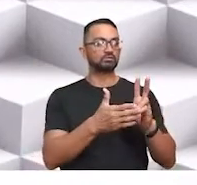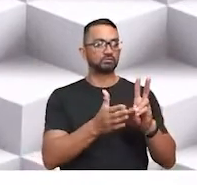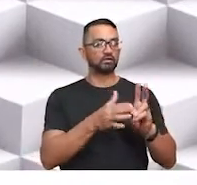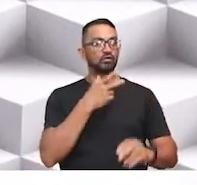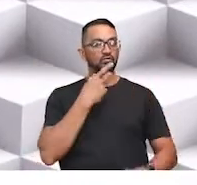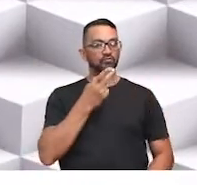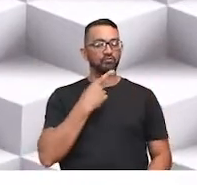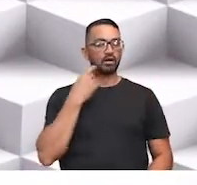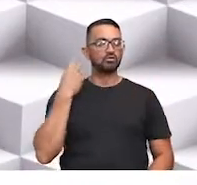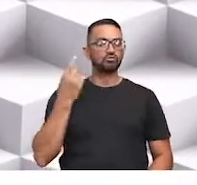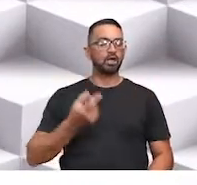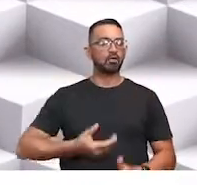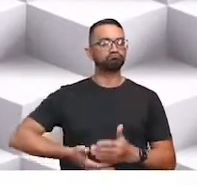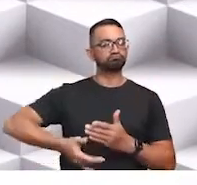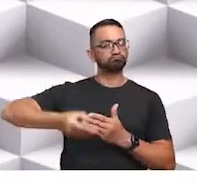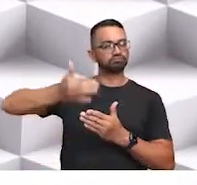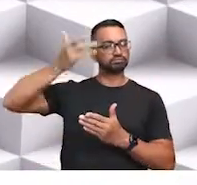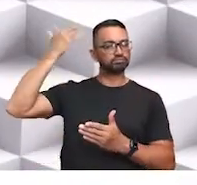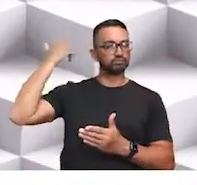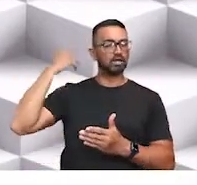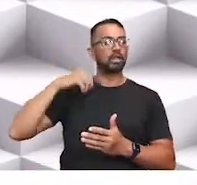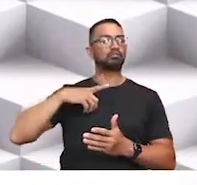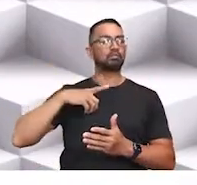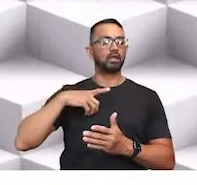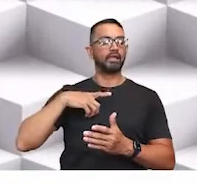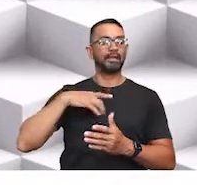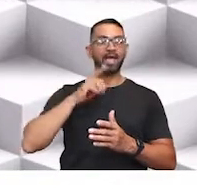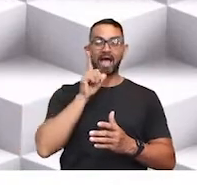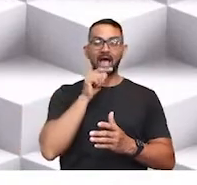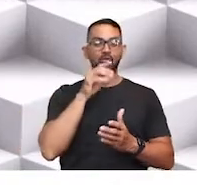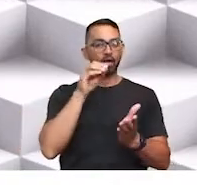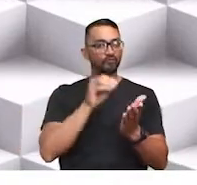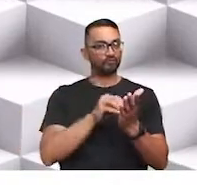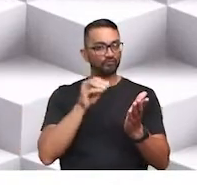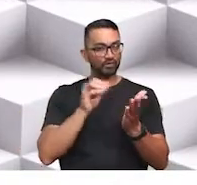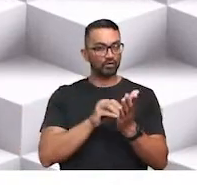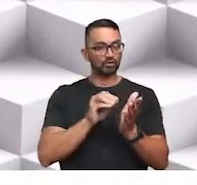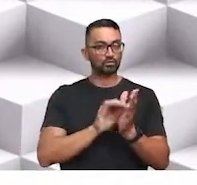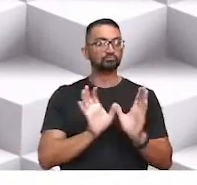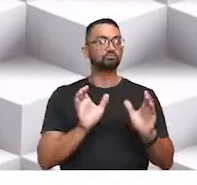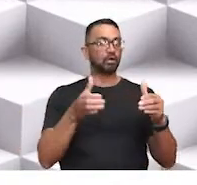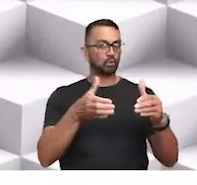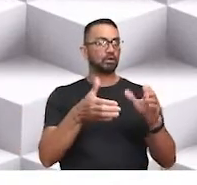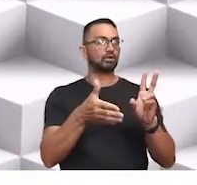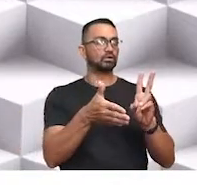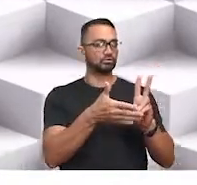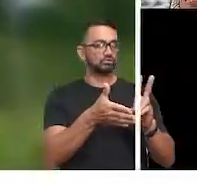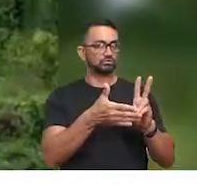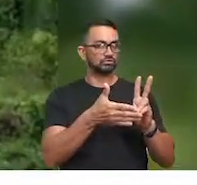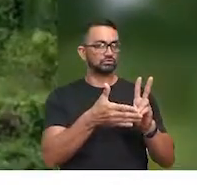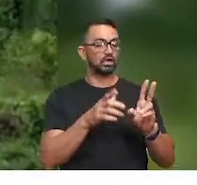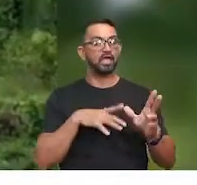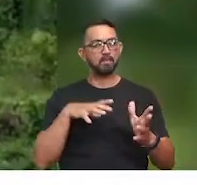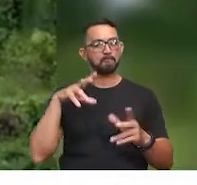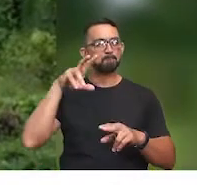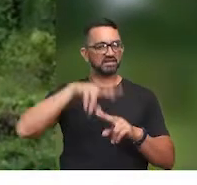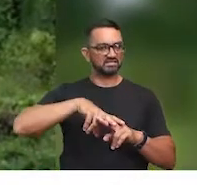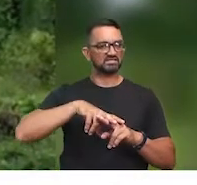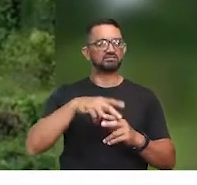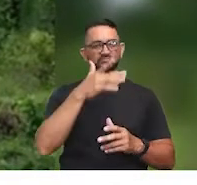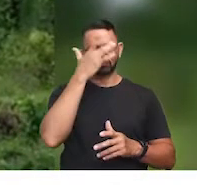indígenas alegam que estão há muitos dias sem água não só nessa Aldeia onde eles de tiveram aí os